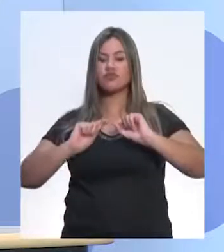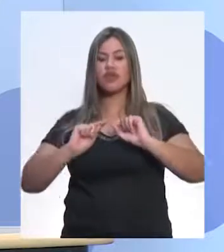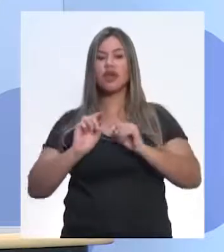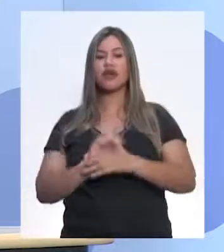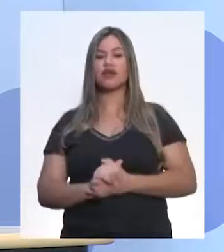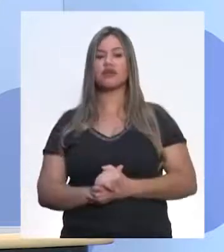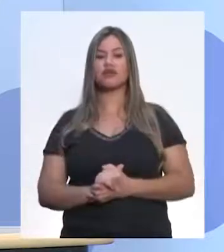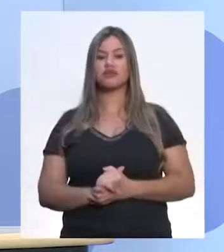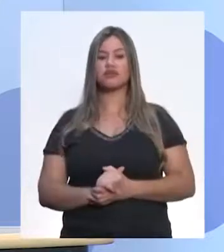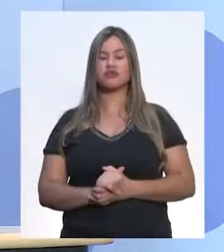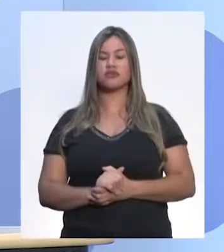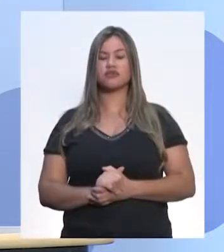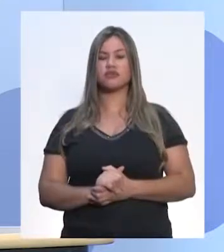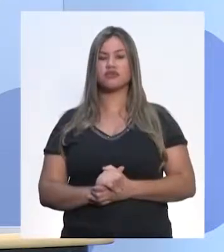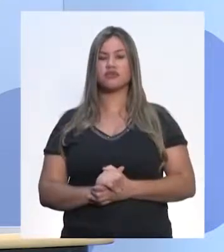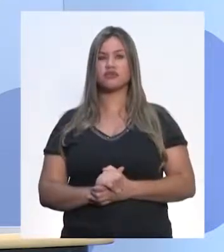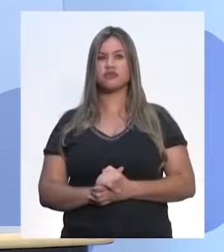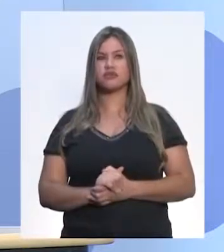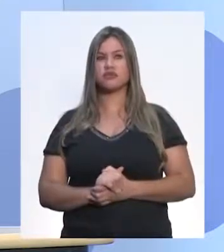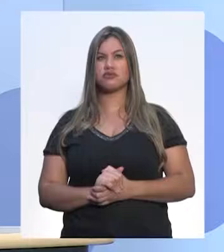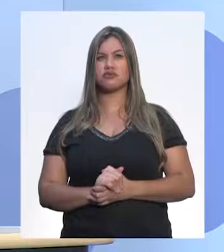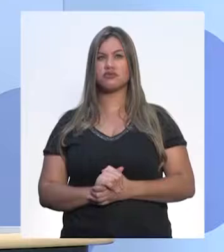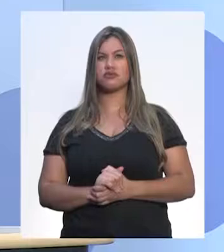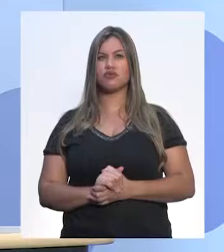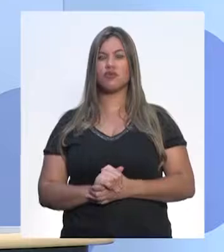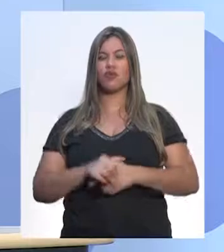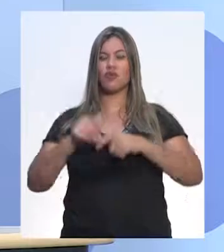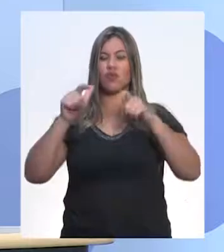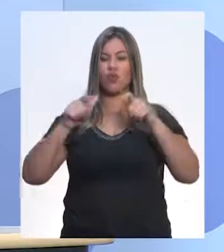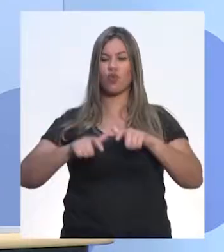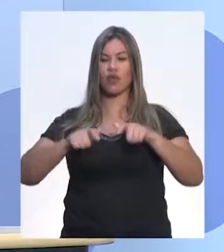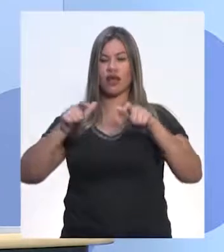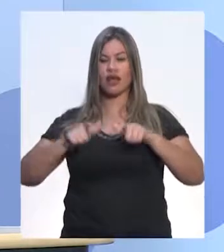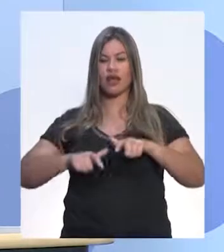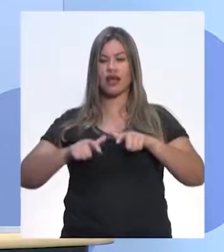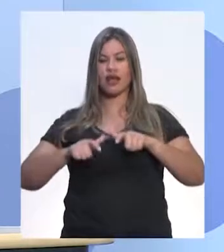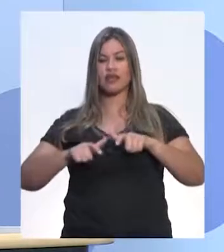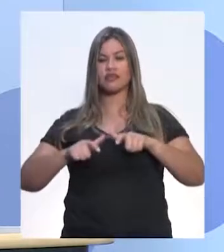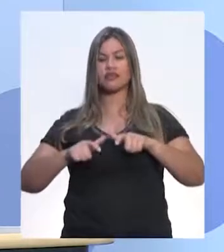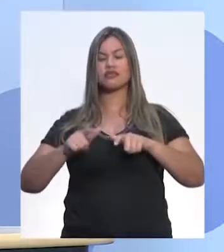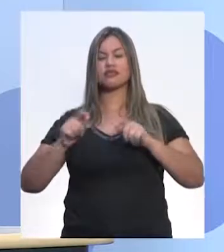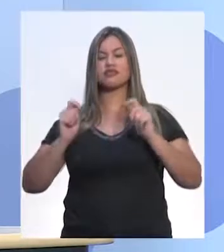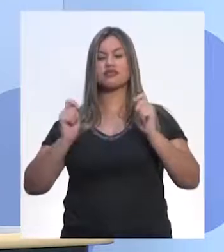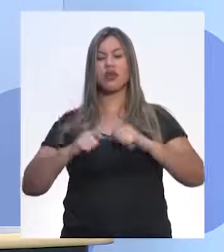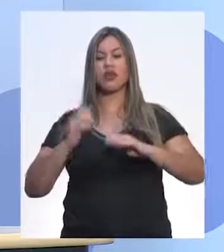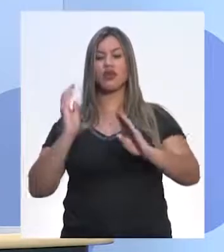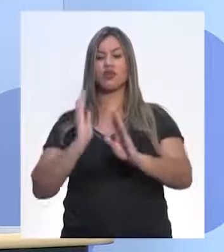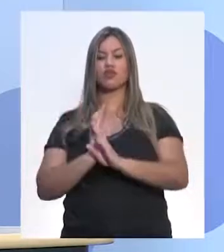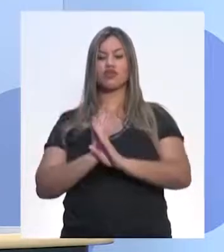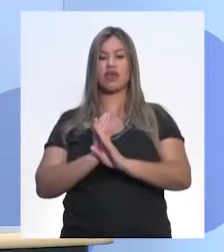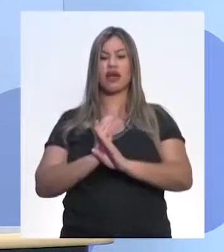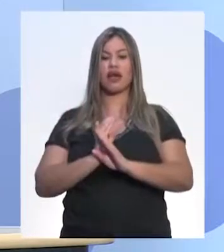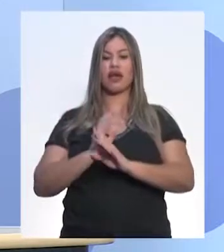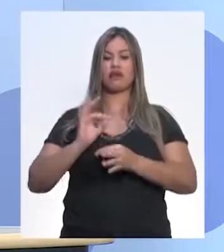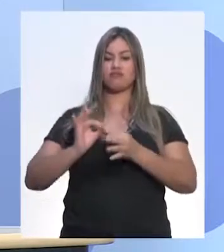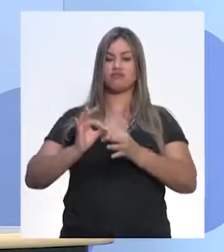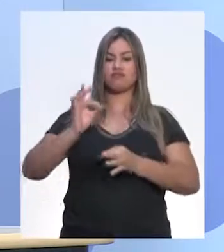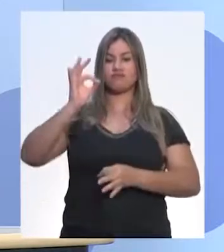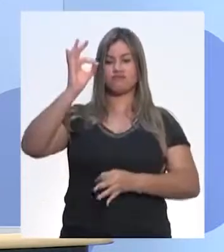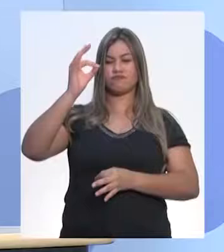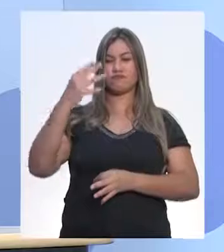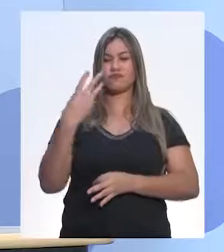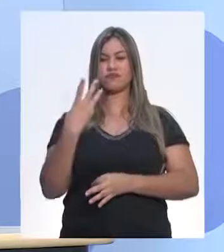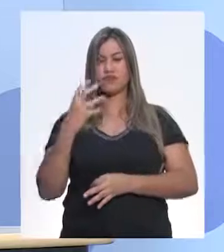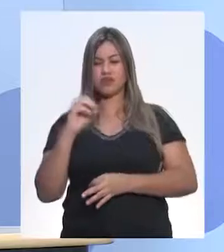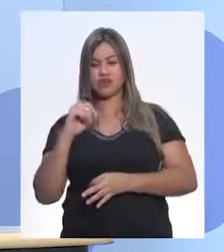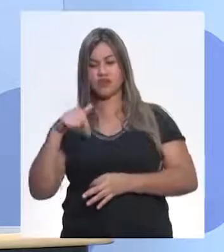descobrir o lado do lugar, né, no caso, o lado com 370 metros, no caso, sabendo o perímetro?